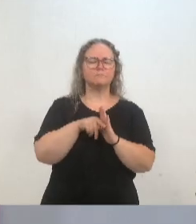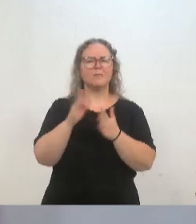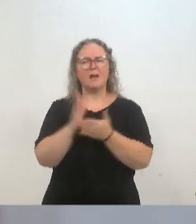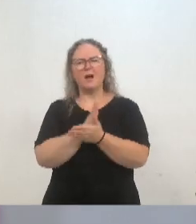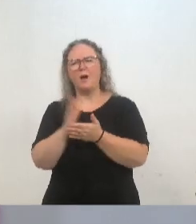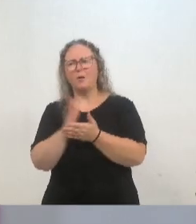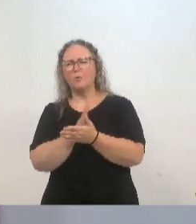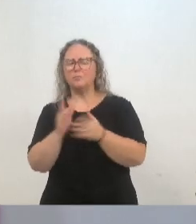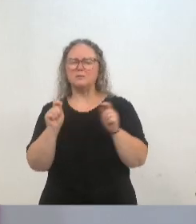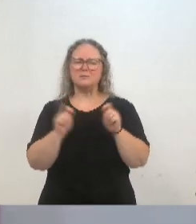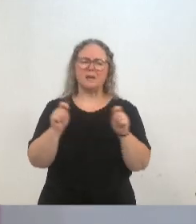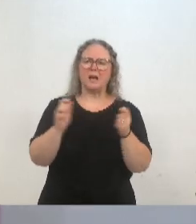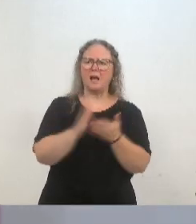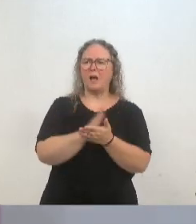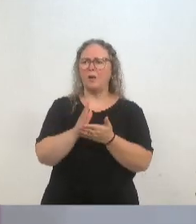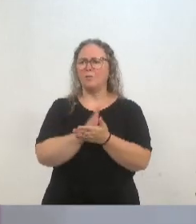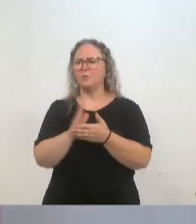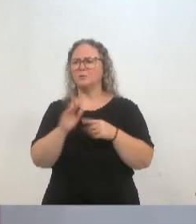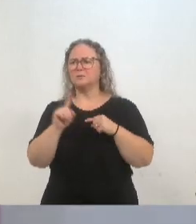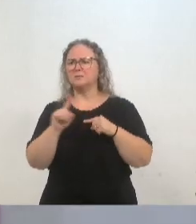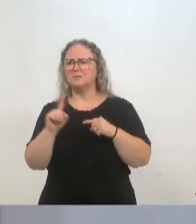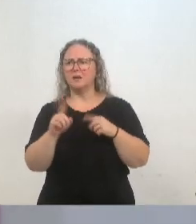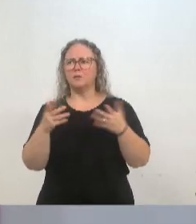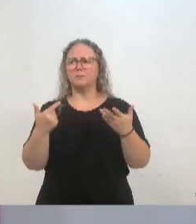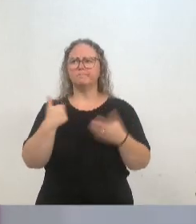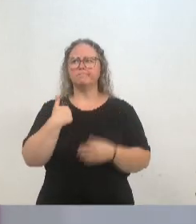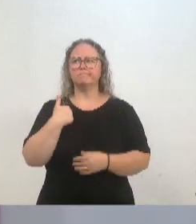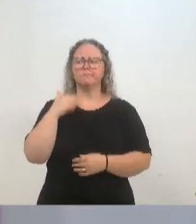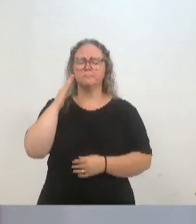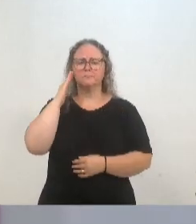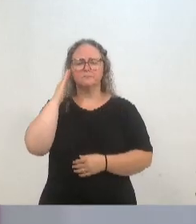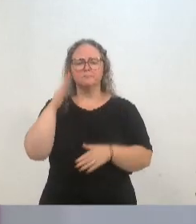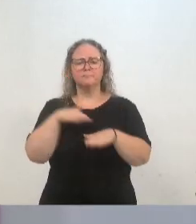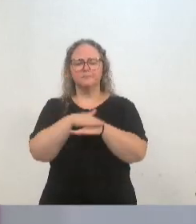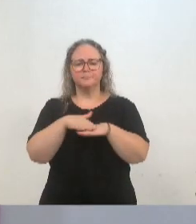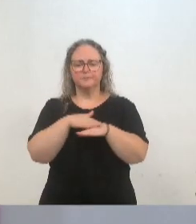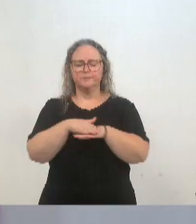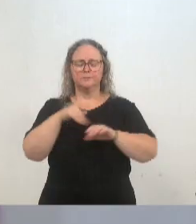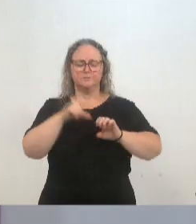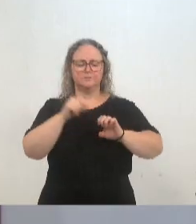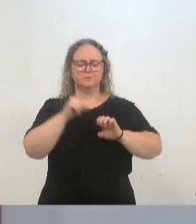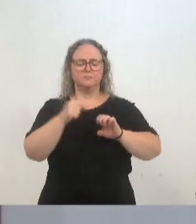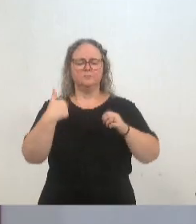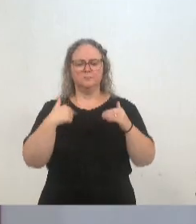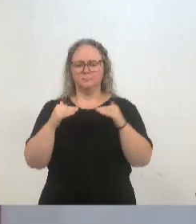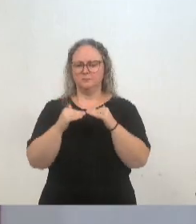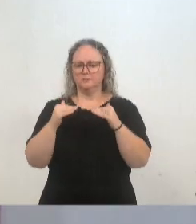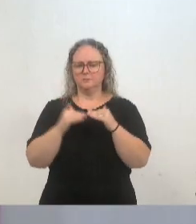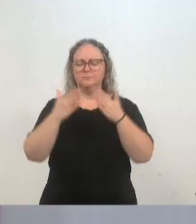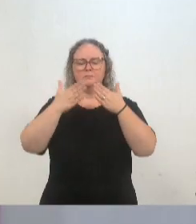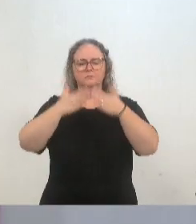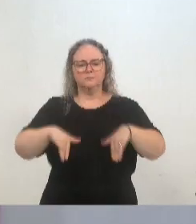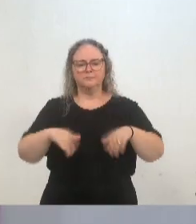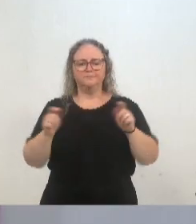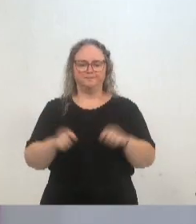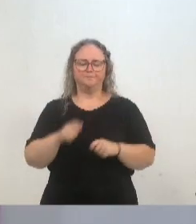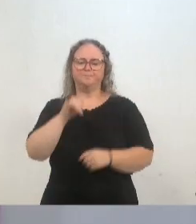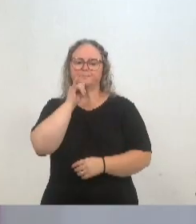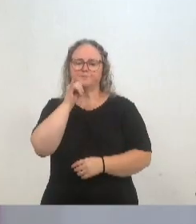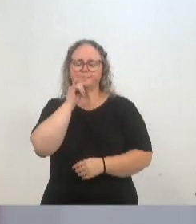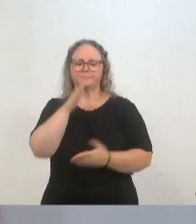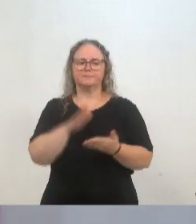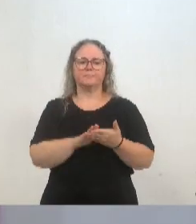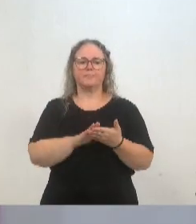alguns casos. E conversando com empreendedores, eu posso dizer que eu concordo que seja feita alguma compensação quando você vai fazer um grande